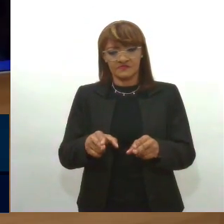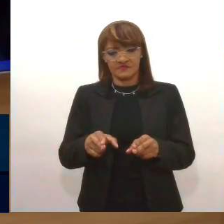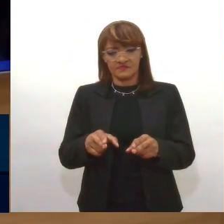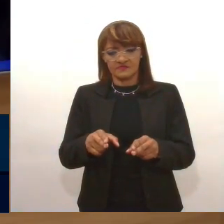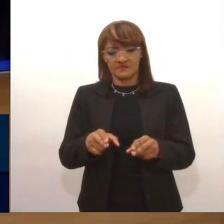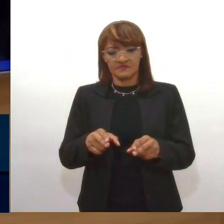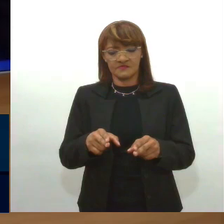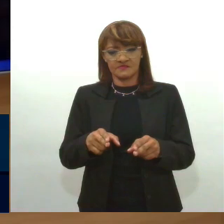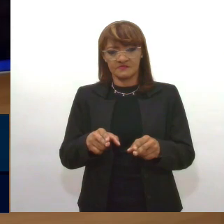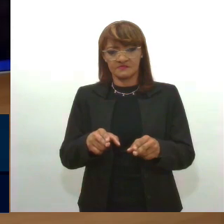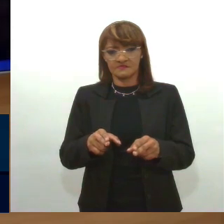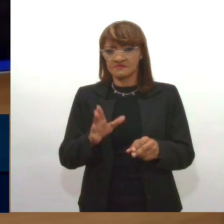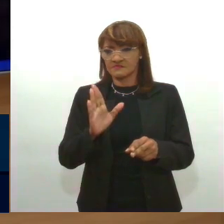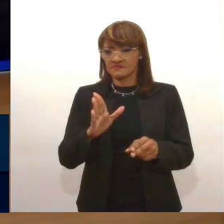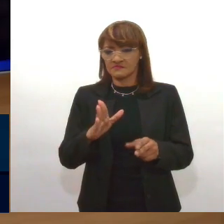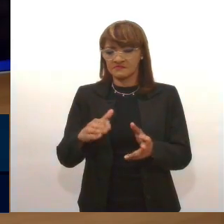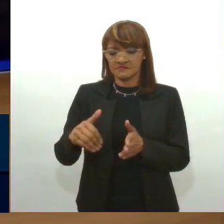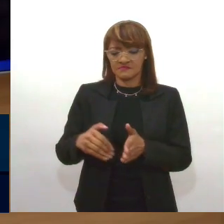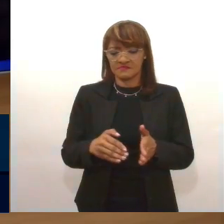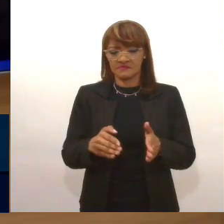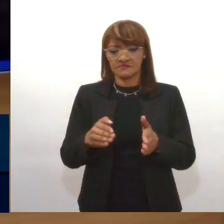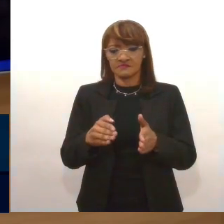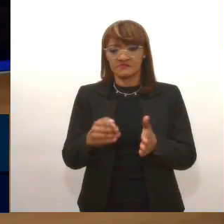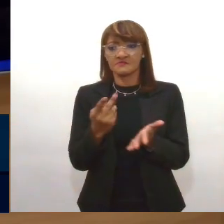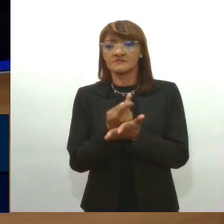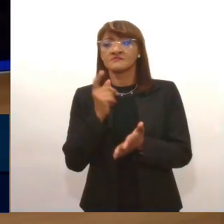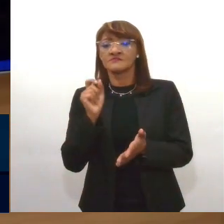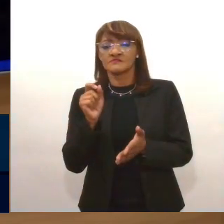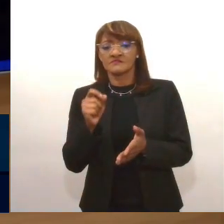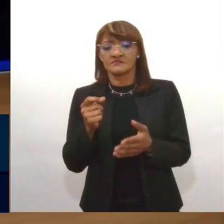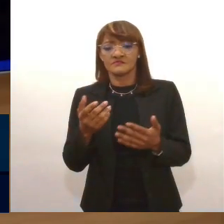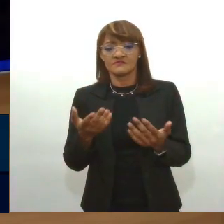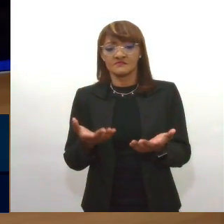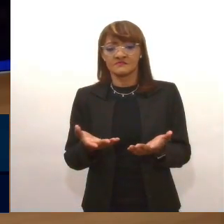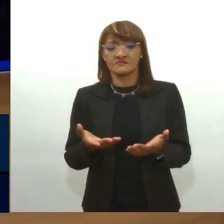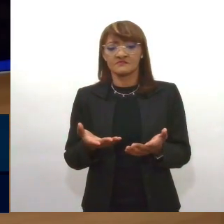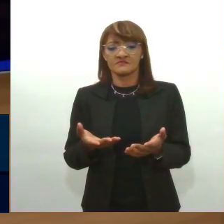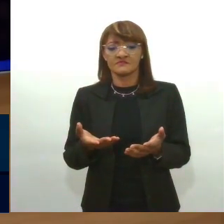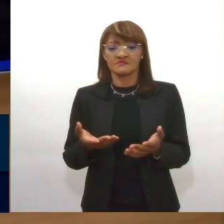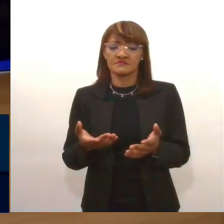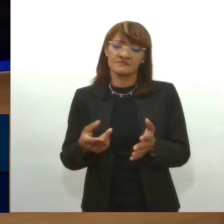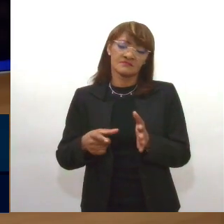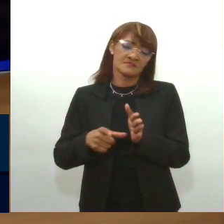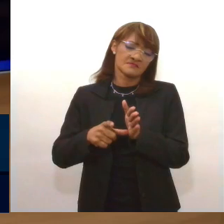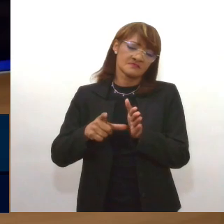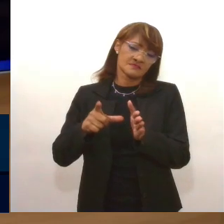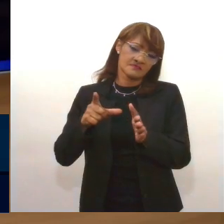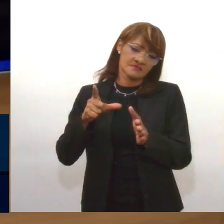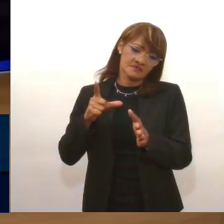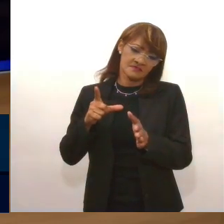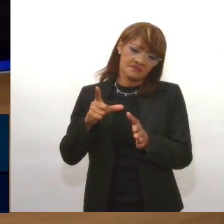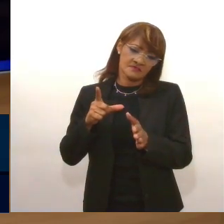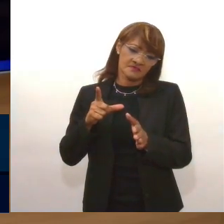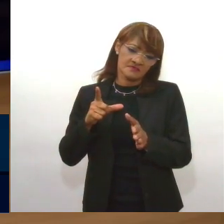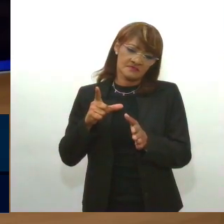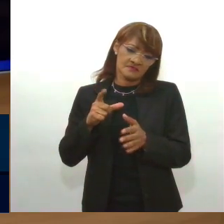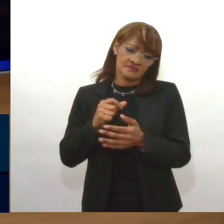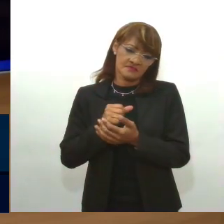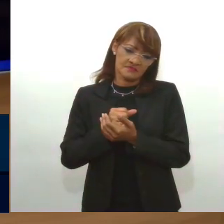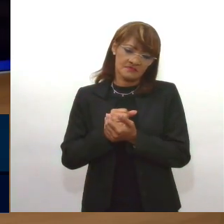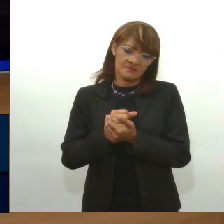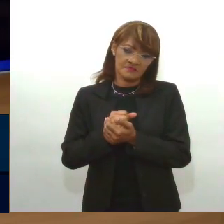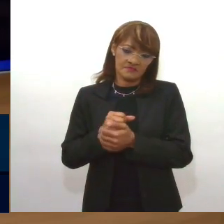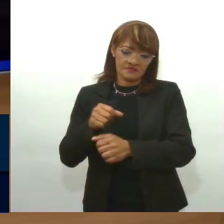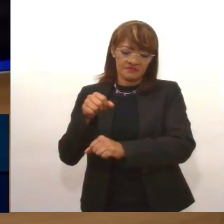crie do petróleo que mesmo tendo aquela proteção ali antes da da da ponte infelizmente afetou nosso